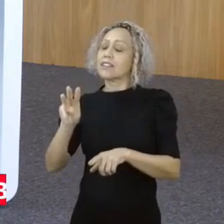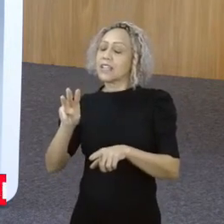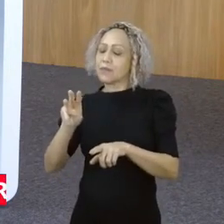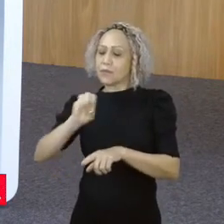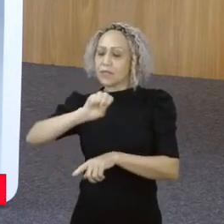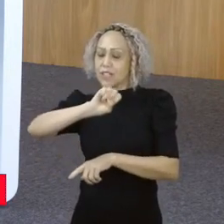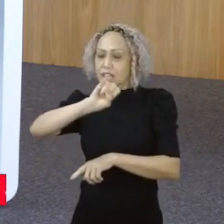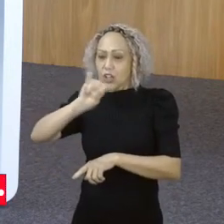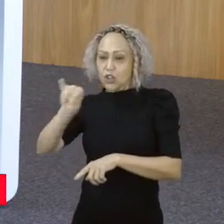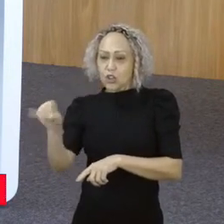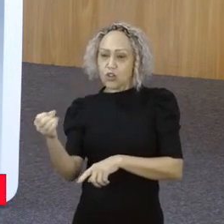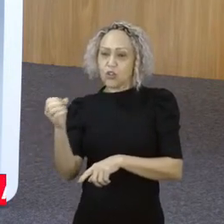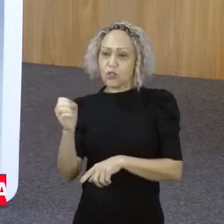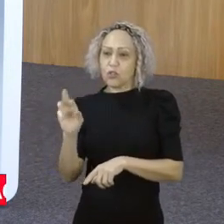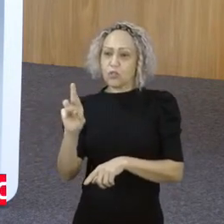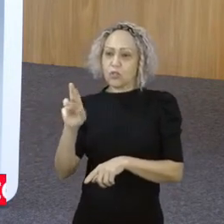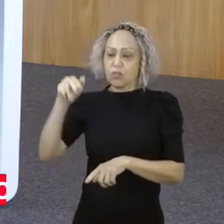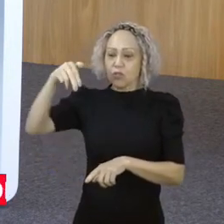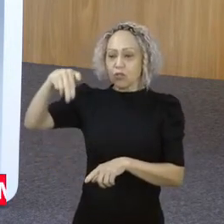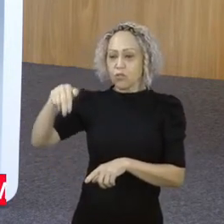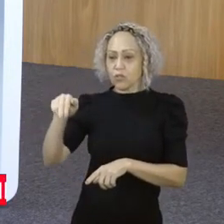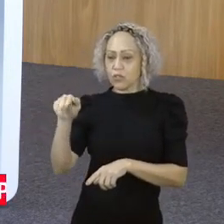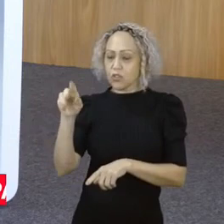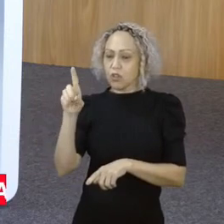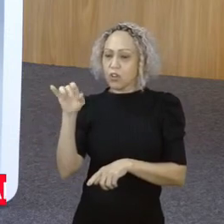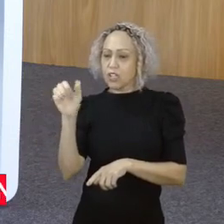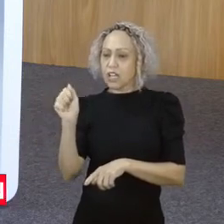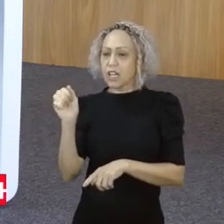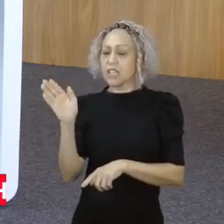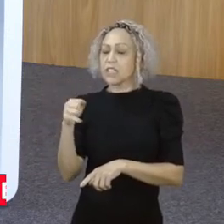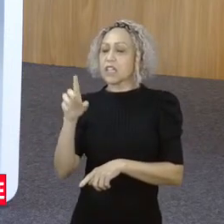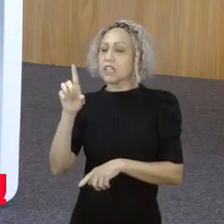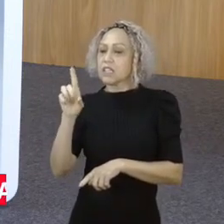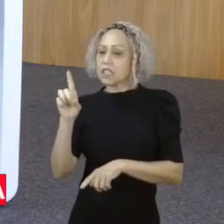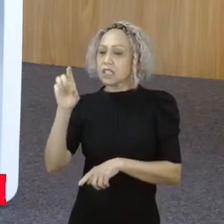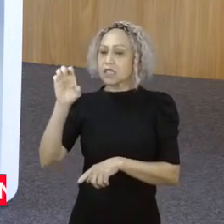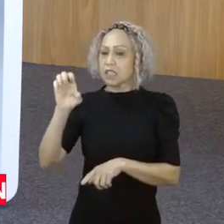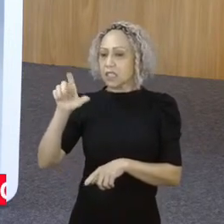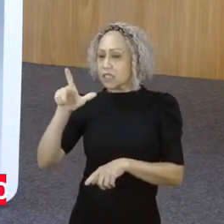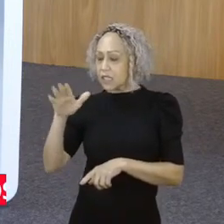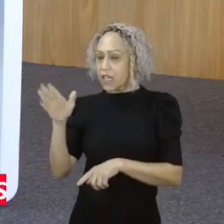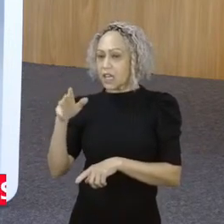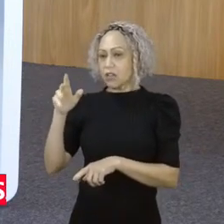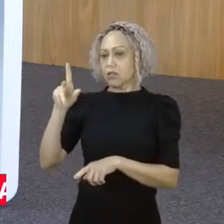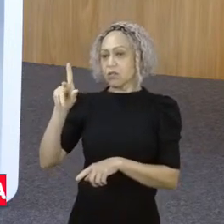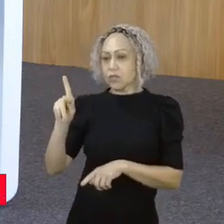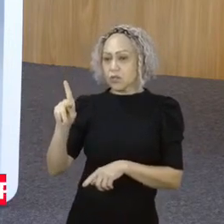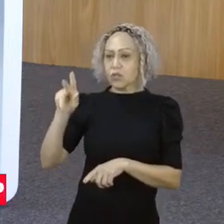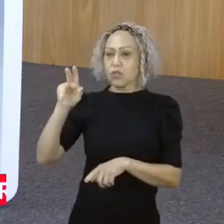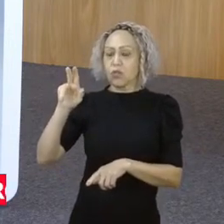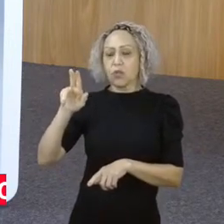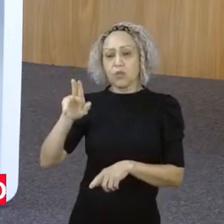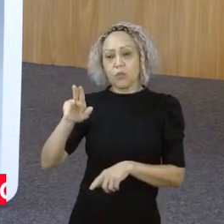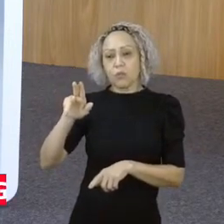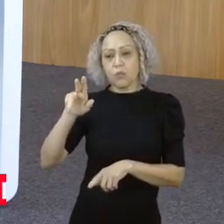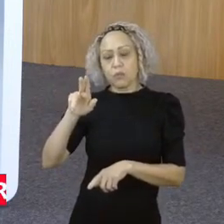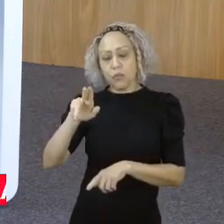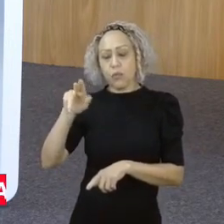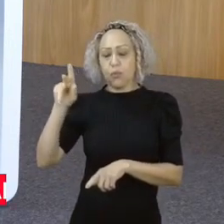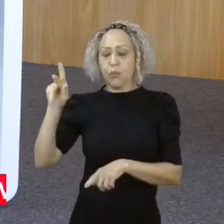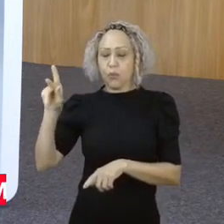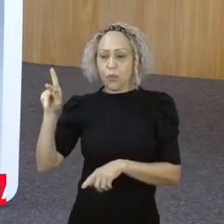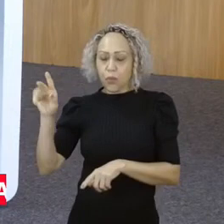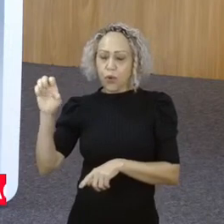jornadadelospueblos.org.br, que tem todas as informações, caso você queira acompanhar essa programação especial aí que tem início hoje.